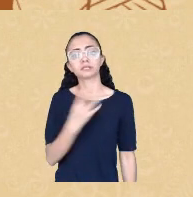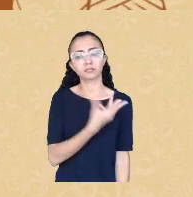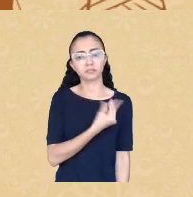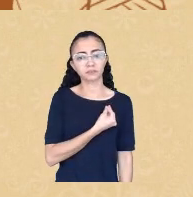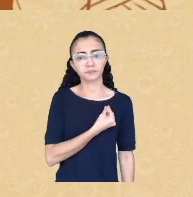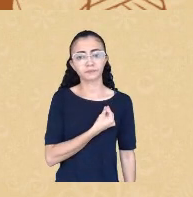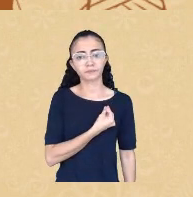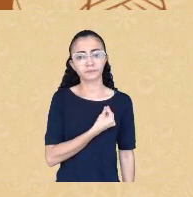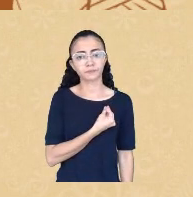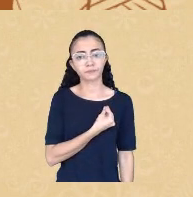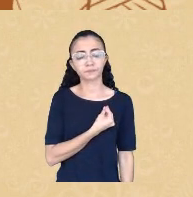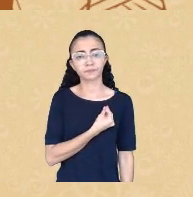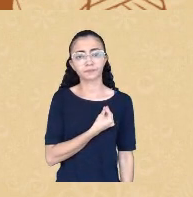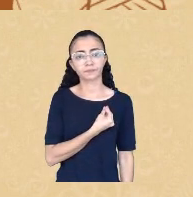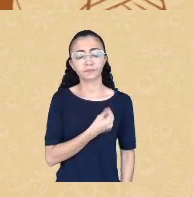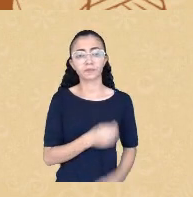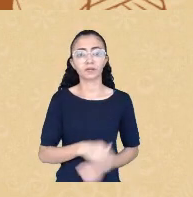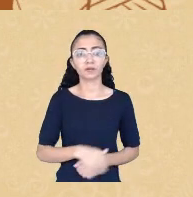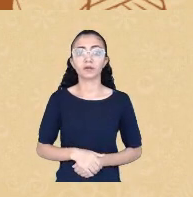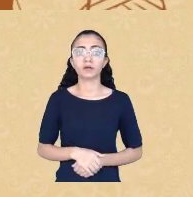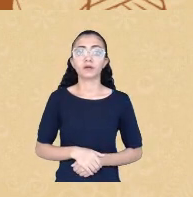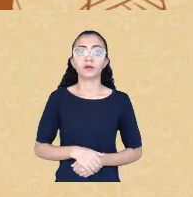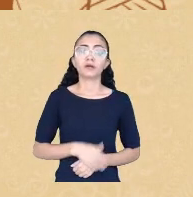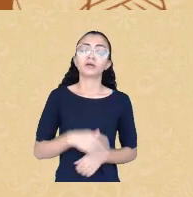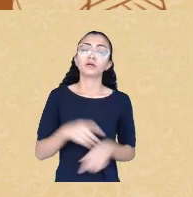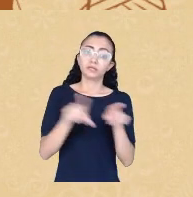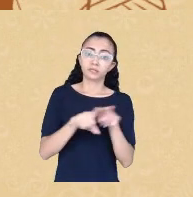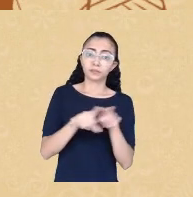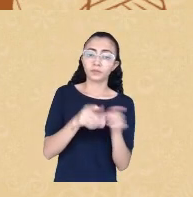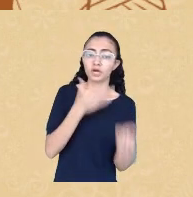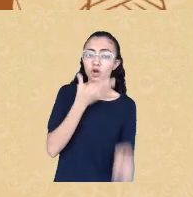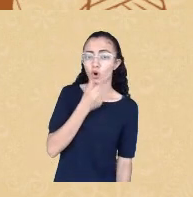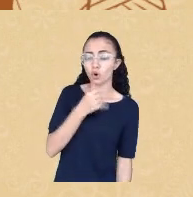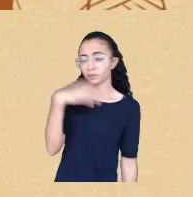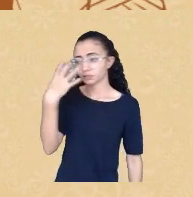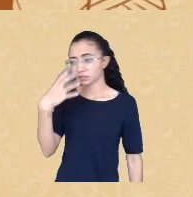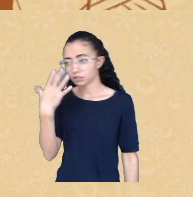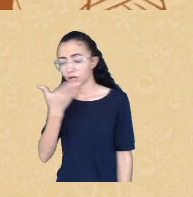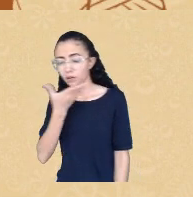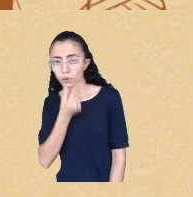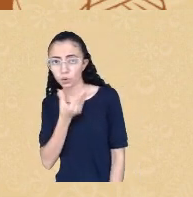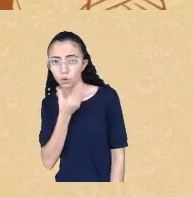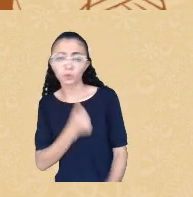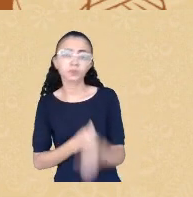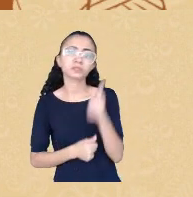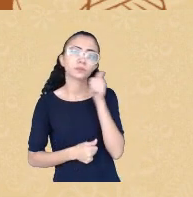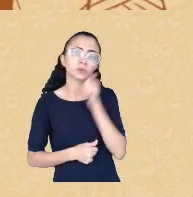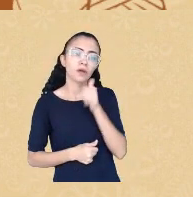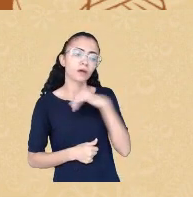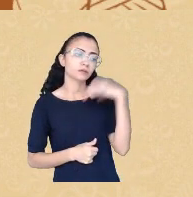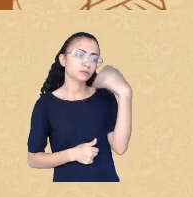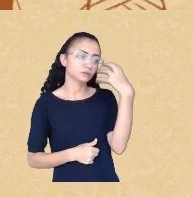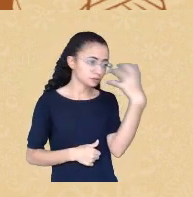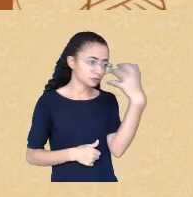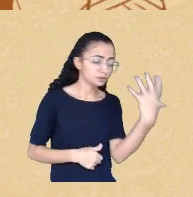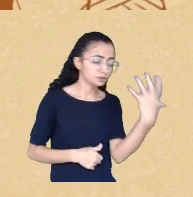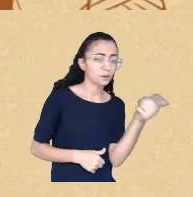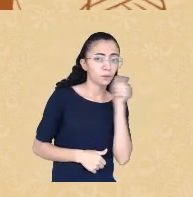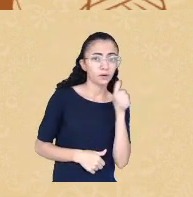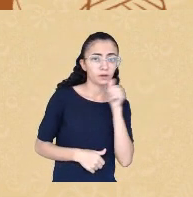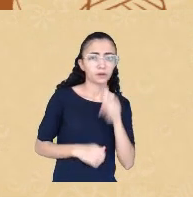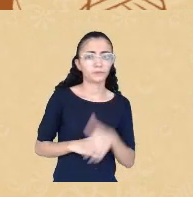os homens atraídos por homens e mulheres atraídos por mulheres. Você já foi agredido?